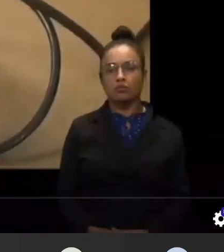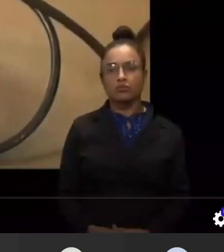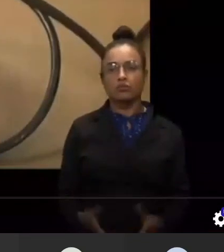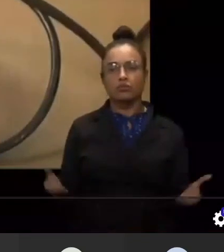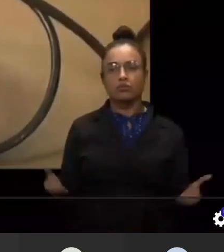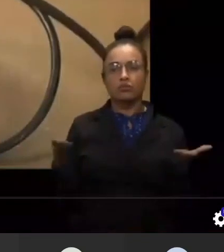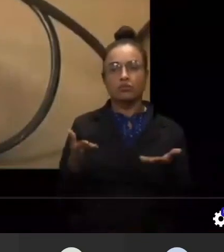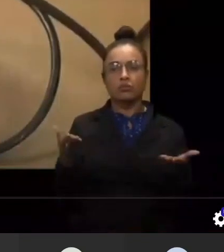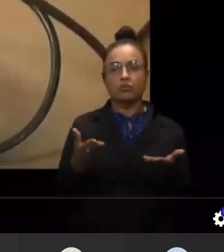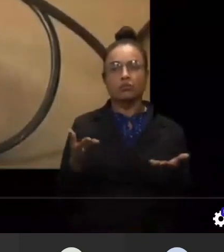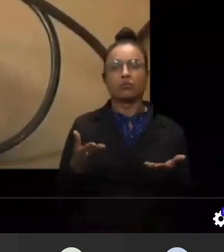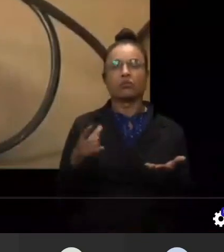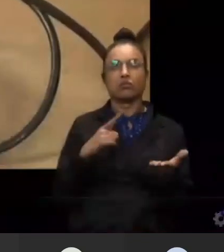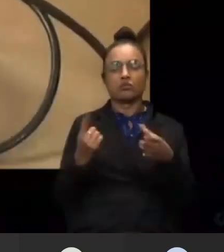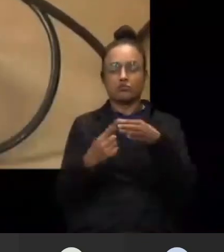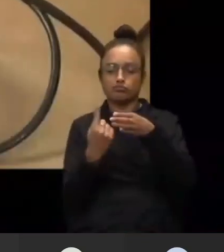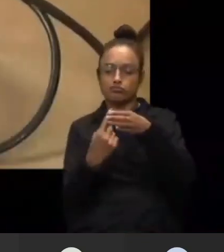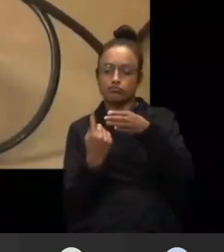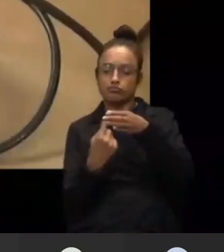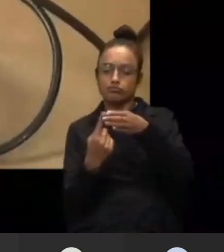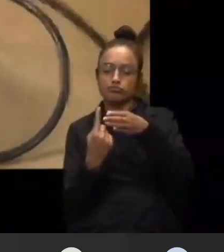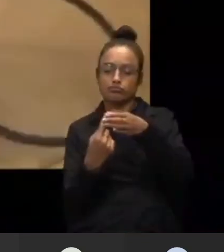Colocar em agitação.